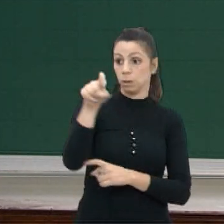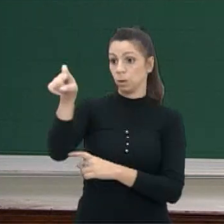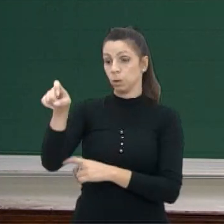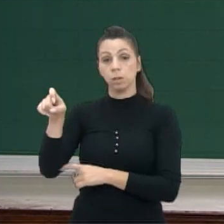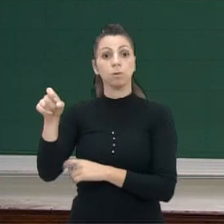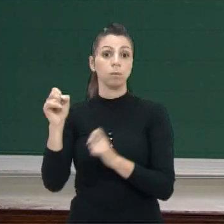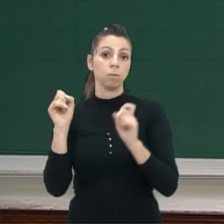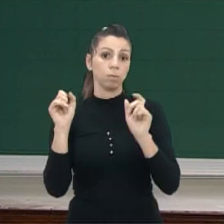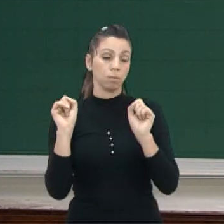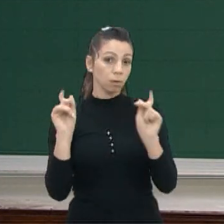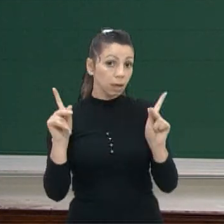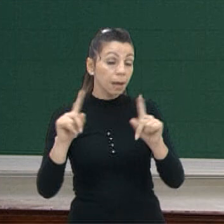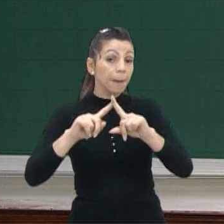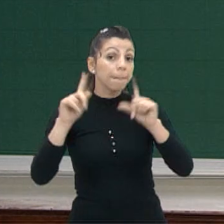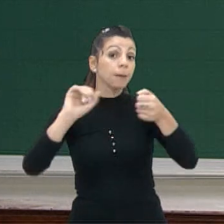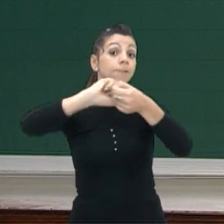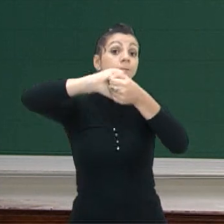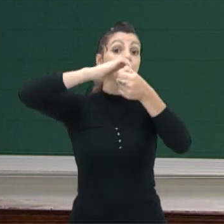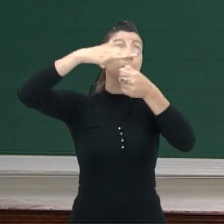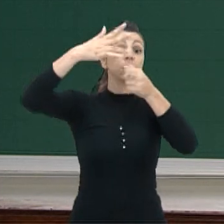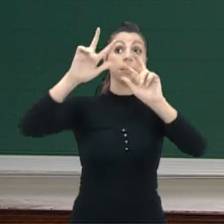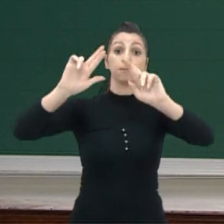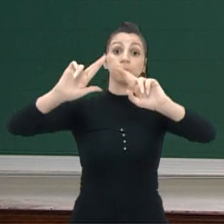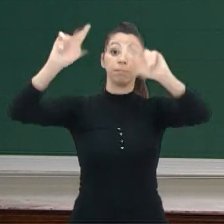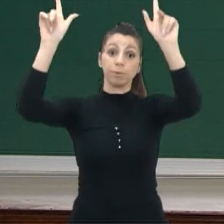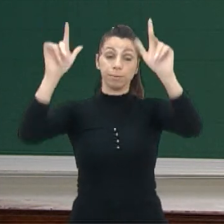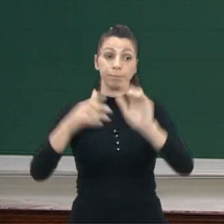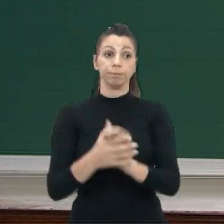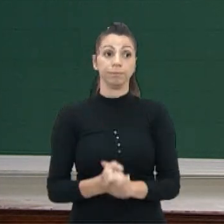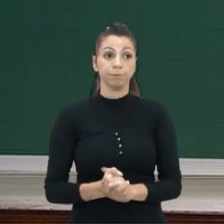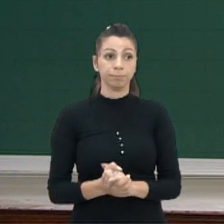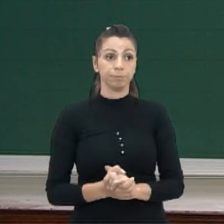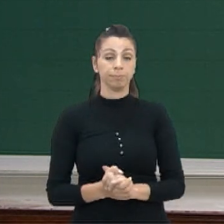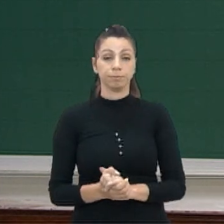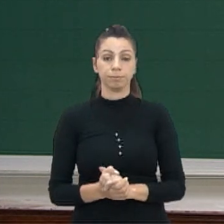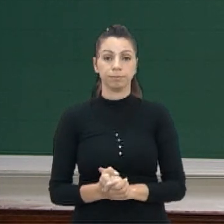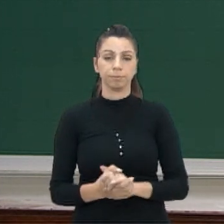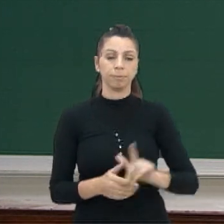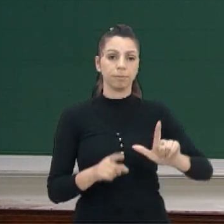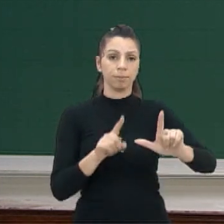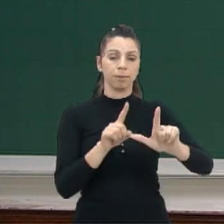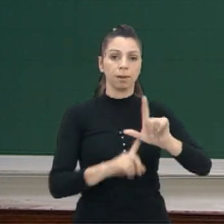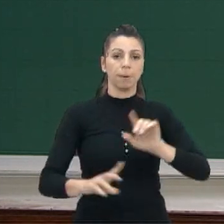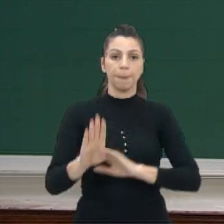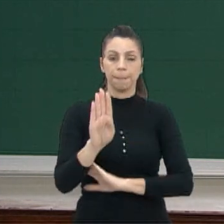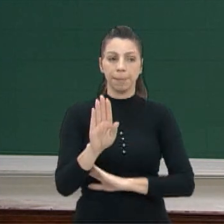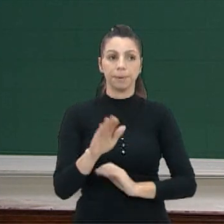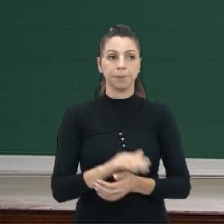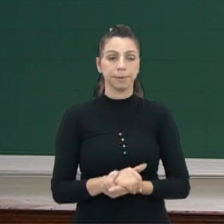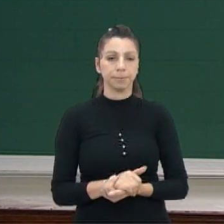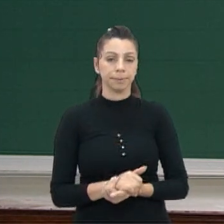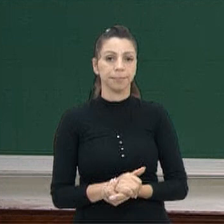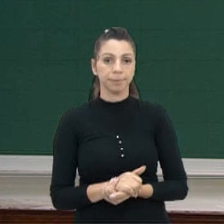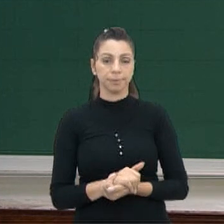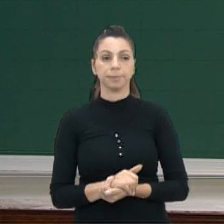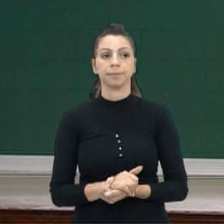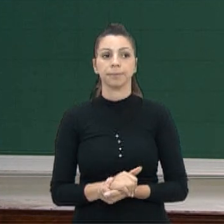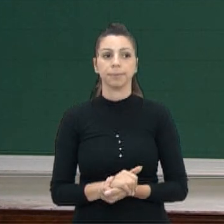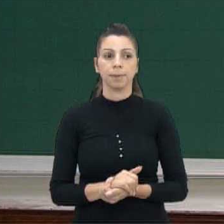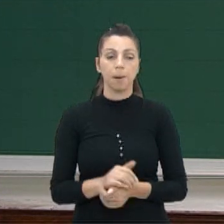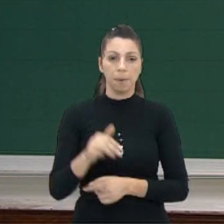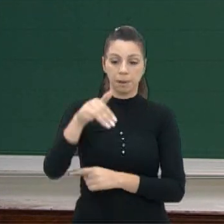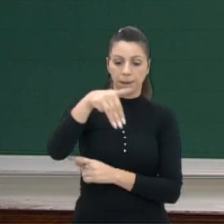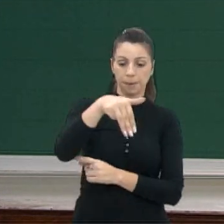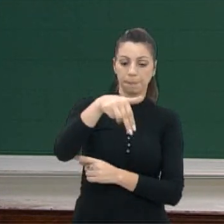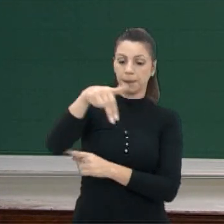Então, a letra A está fora. Letra B. O coeficiente não importa. Vamos olhar a parte literal. mn ao